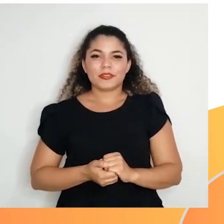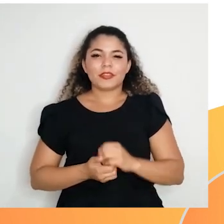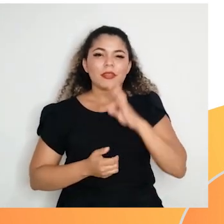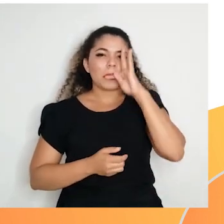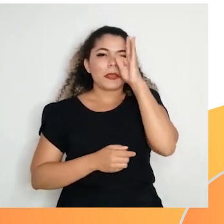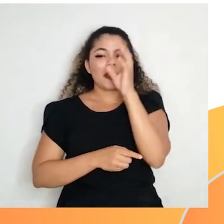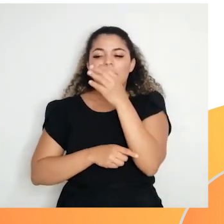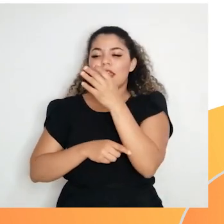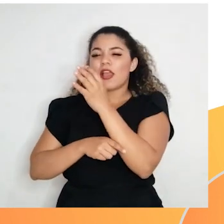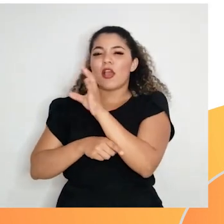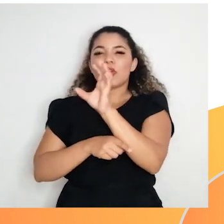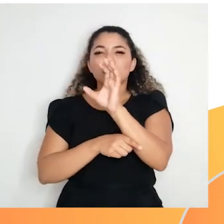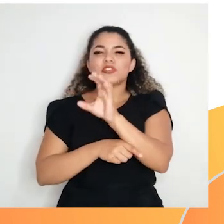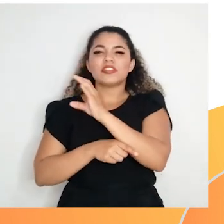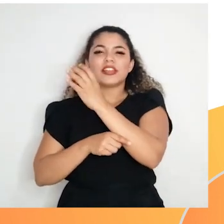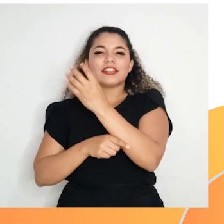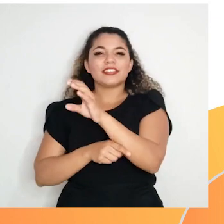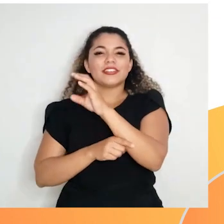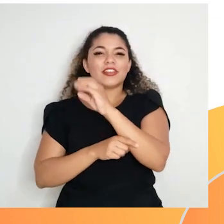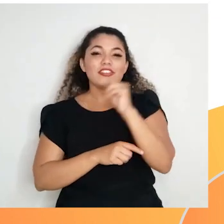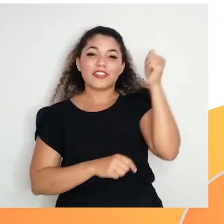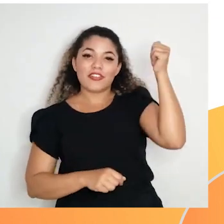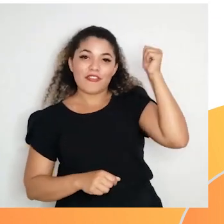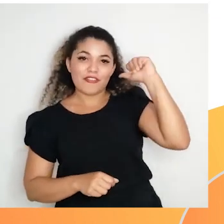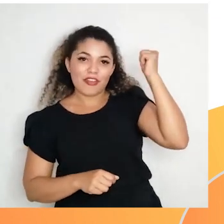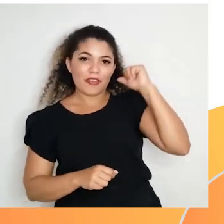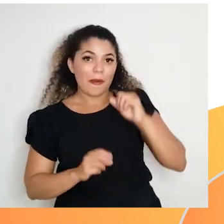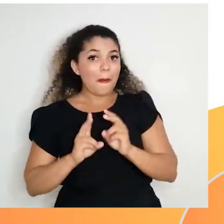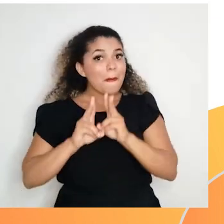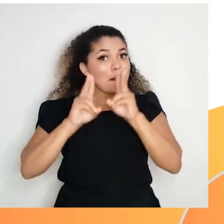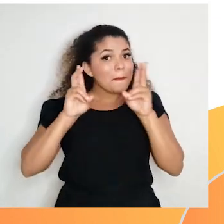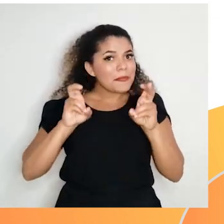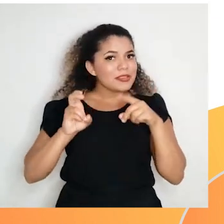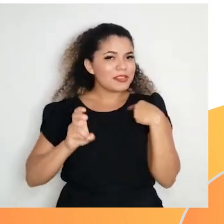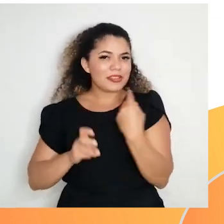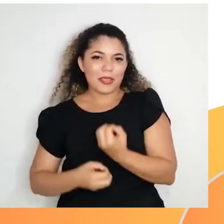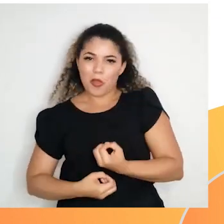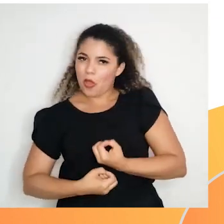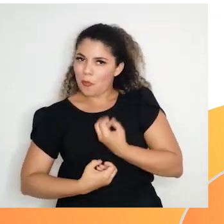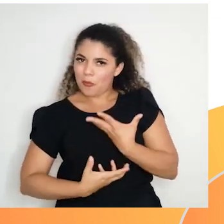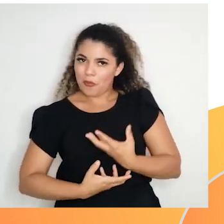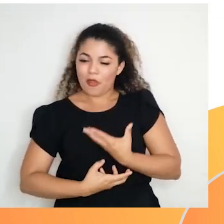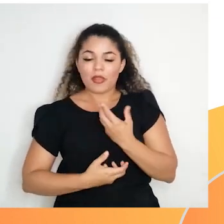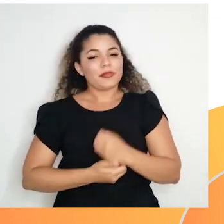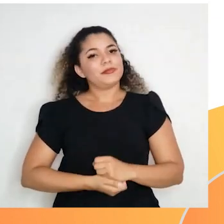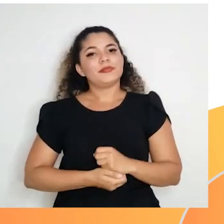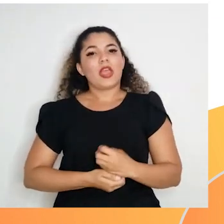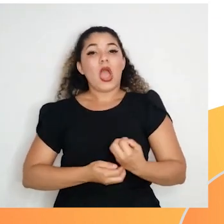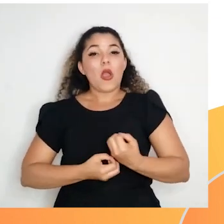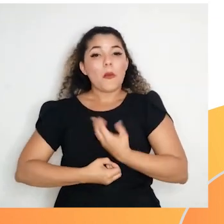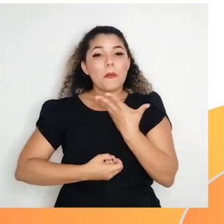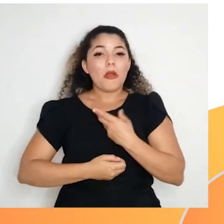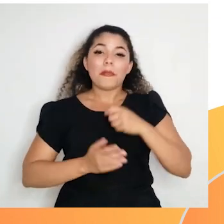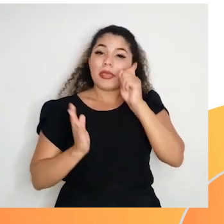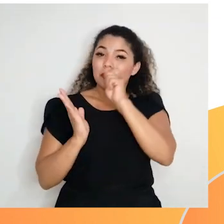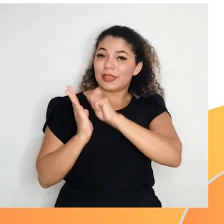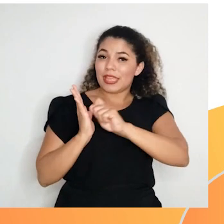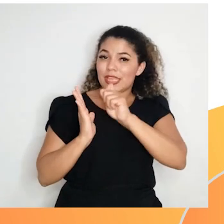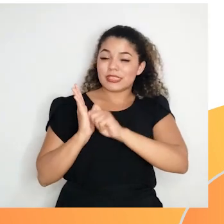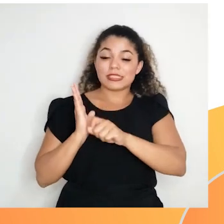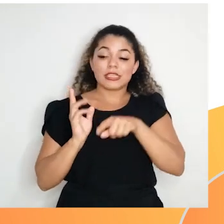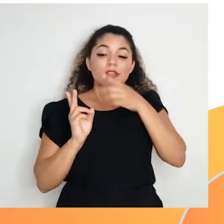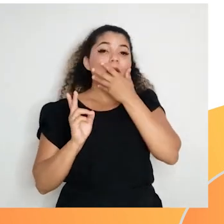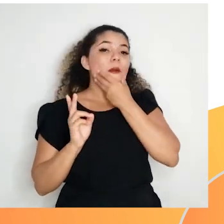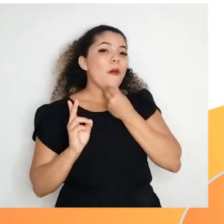Os Girassóis de Van Gogh. Percebam que nós temos um poema tecido, feito